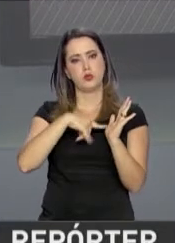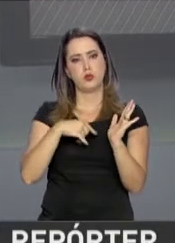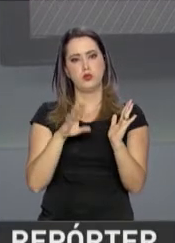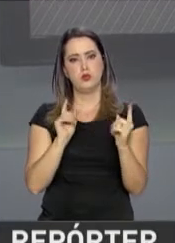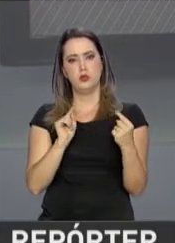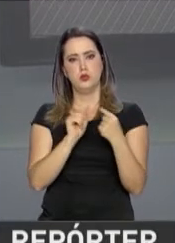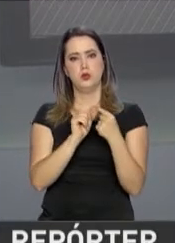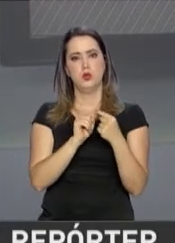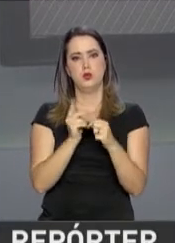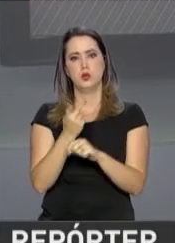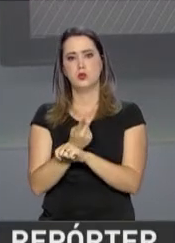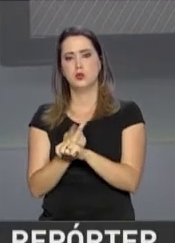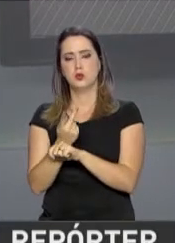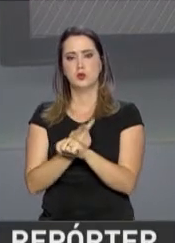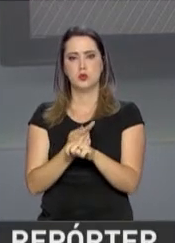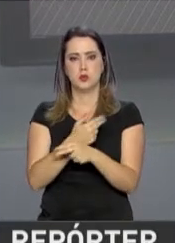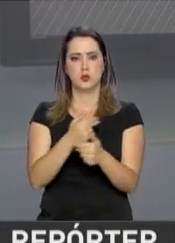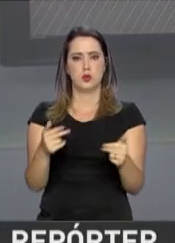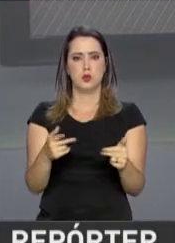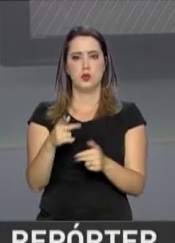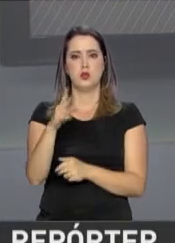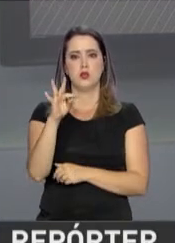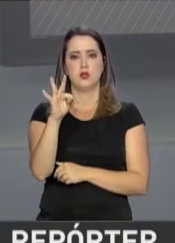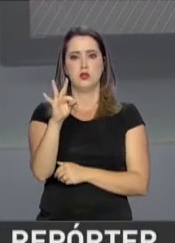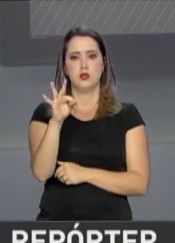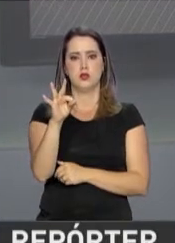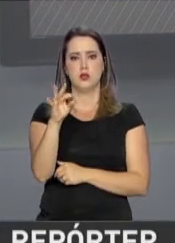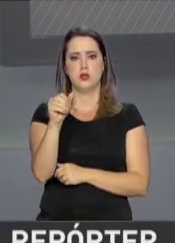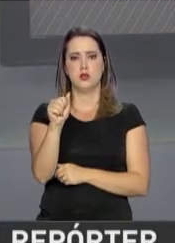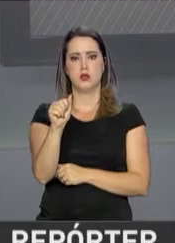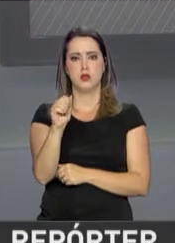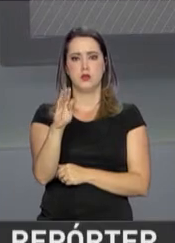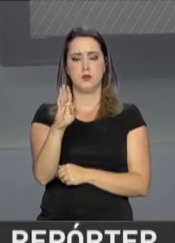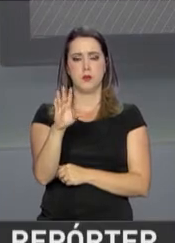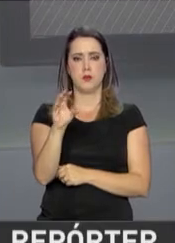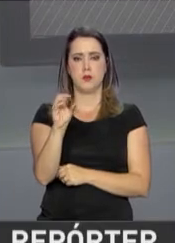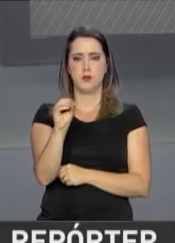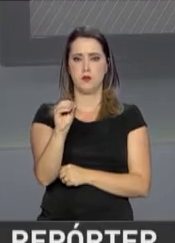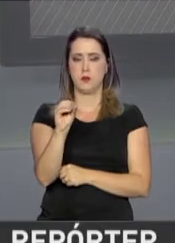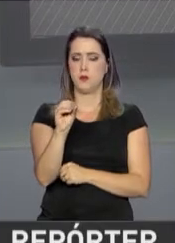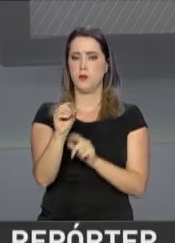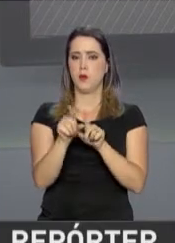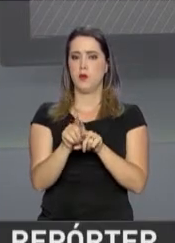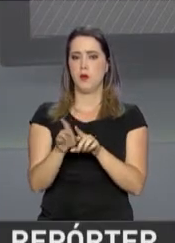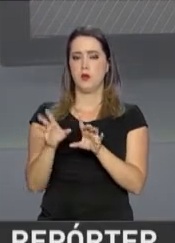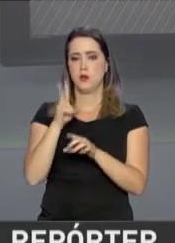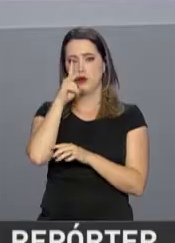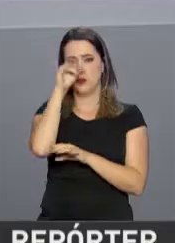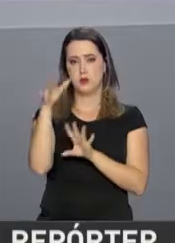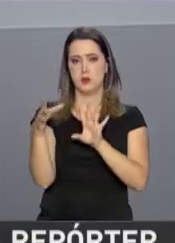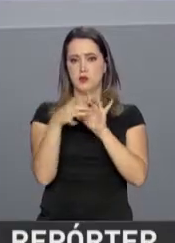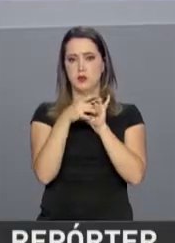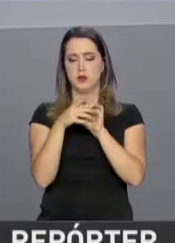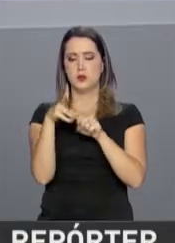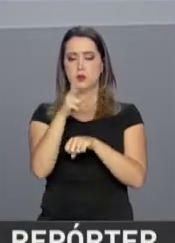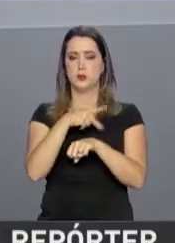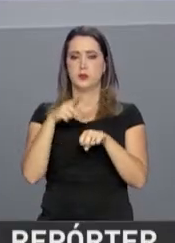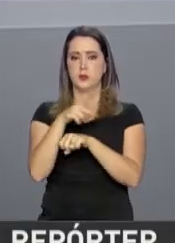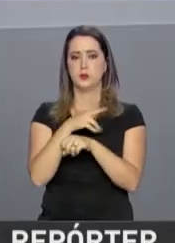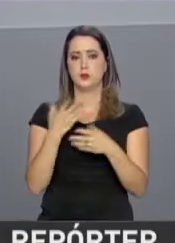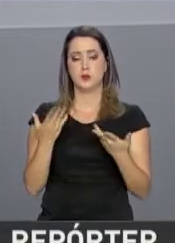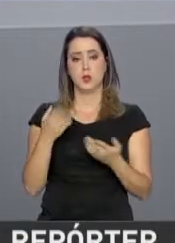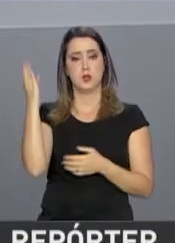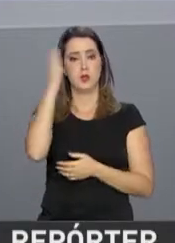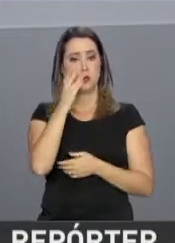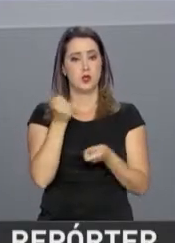de rastreamento dos produtos de tabaco e o fortalecimento de medidas de cooperação entre os países no brasil a política de